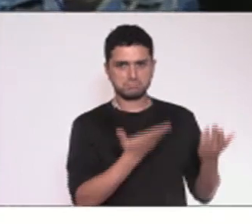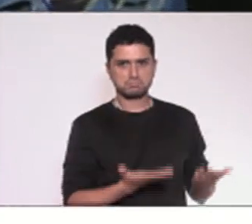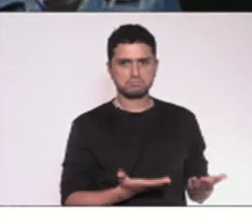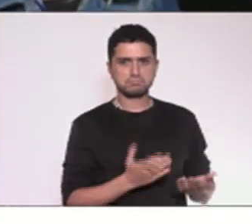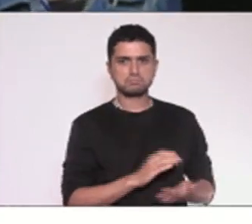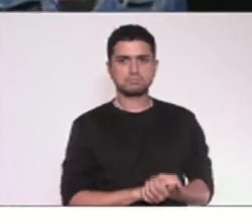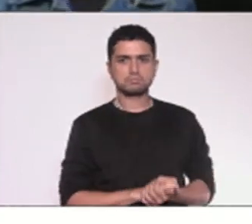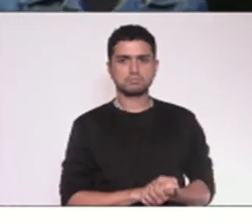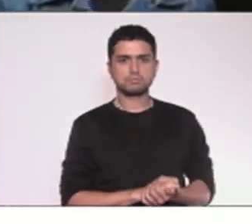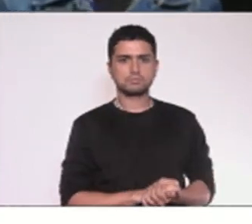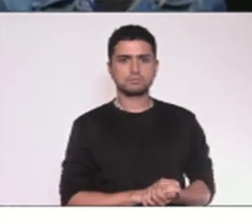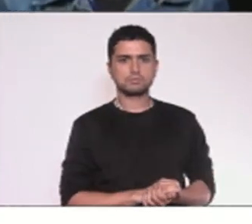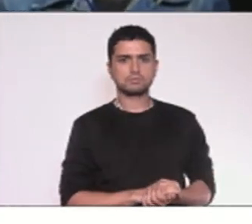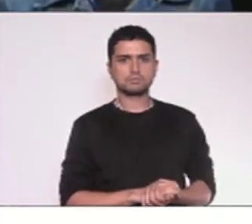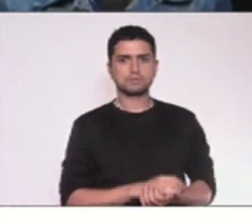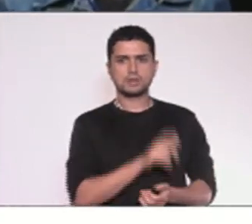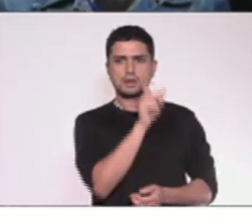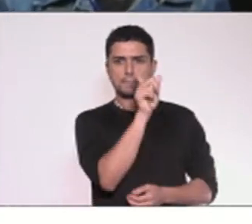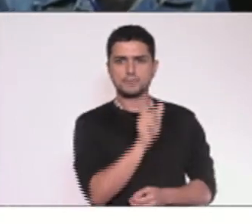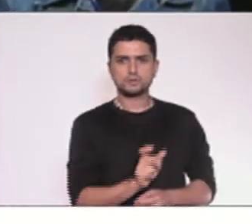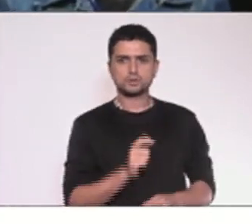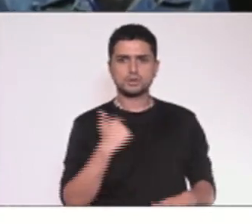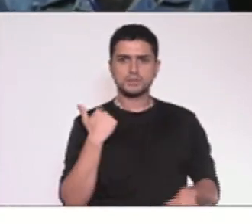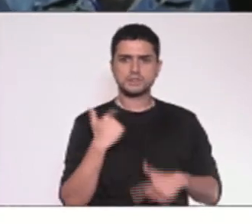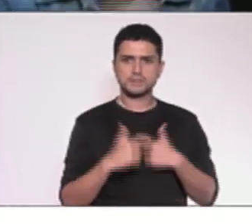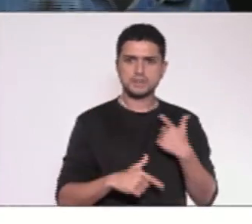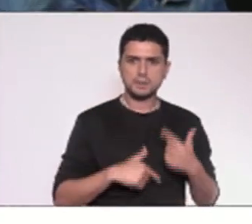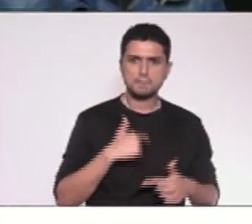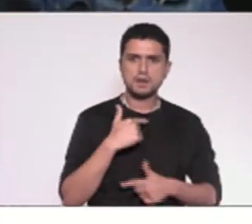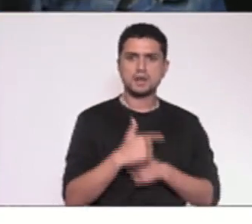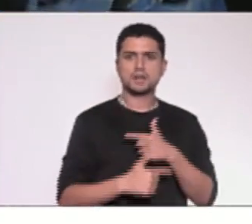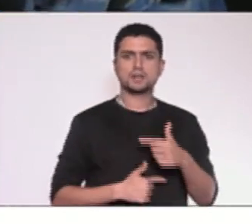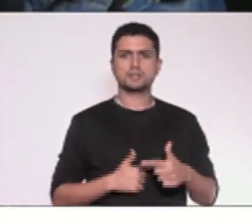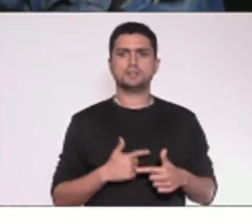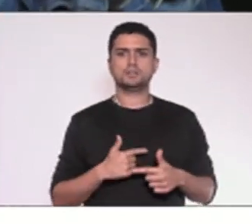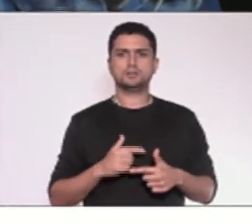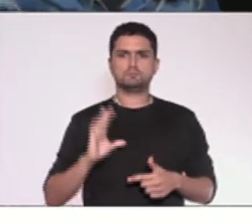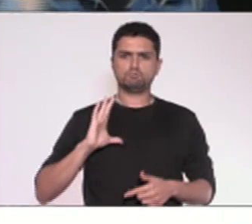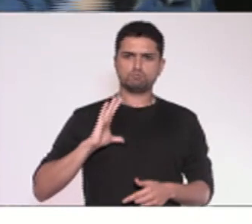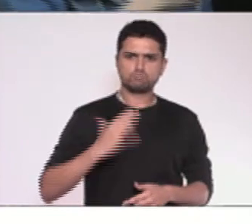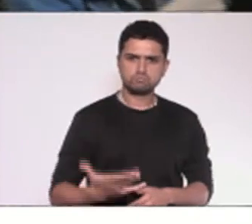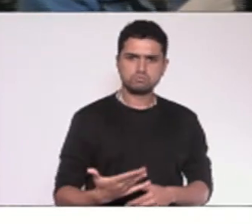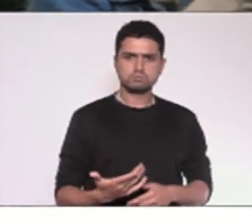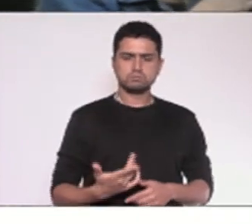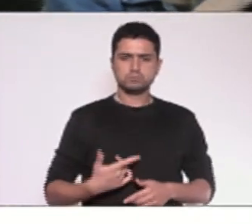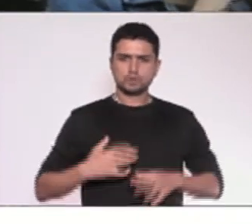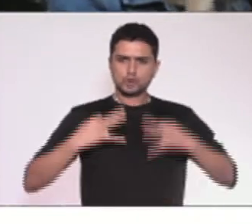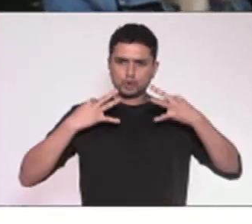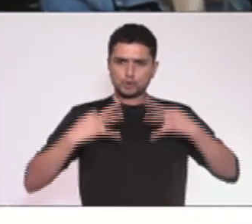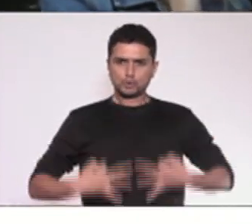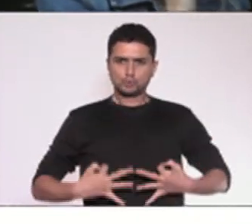É uma pessoa que trabalha com afinco, enérgica, imparcial, justa,